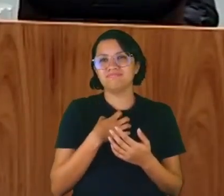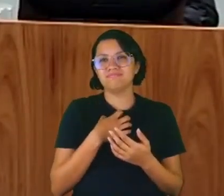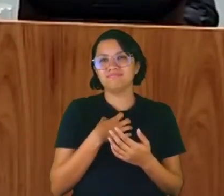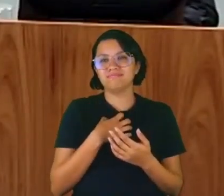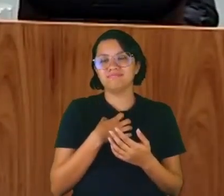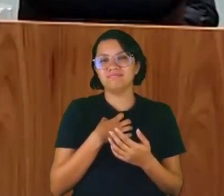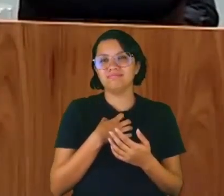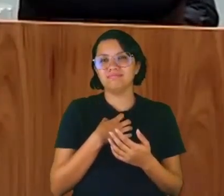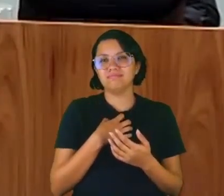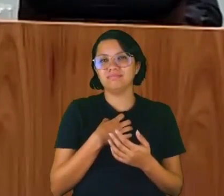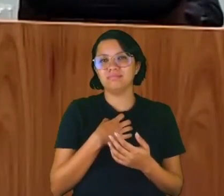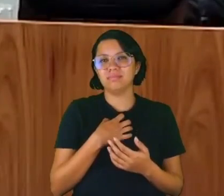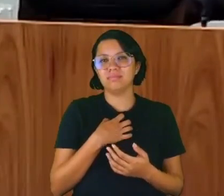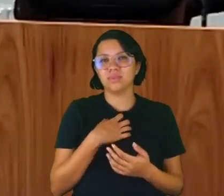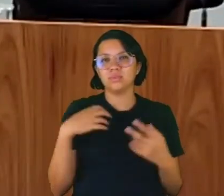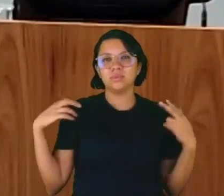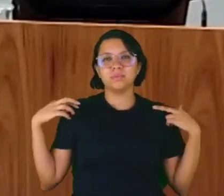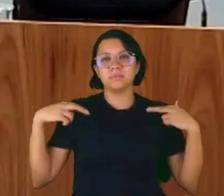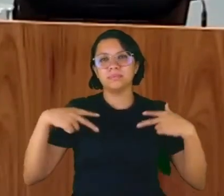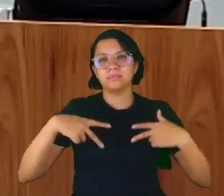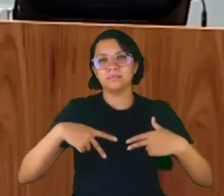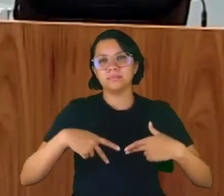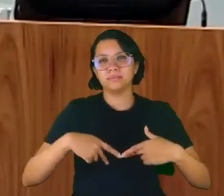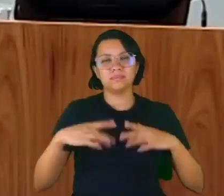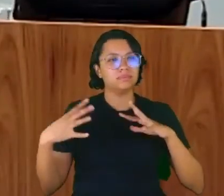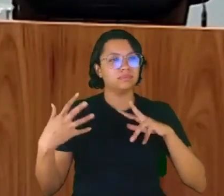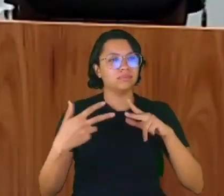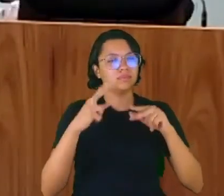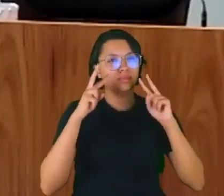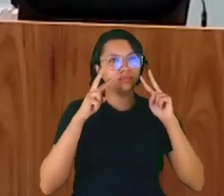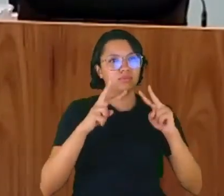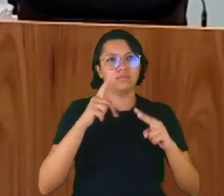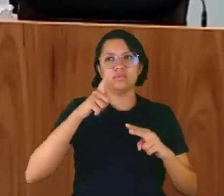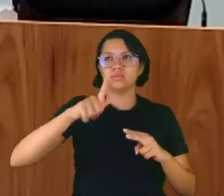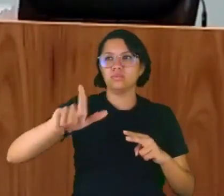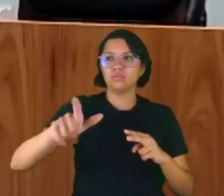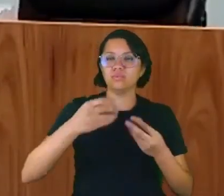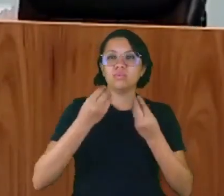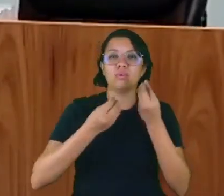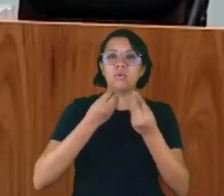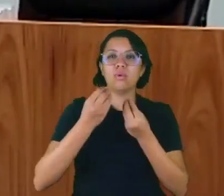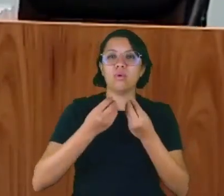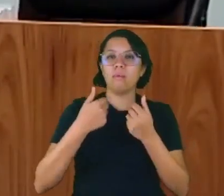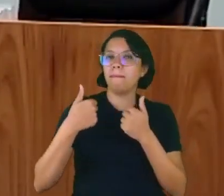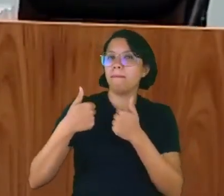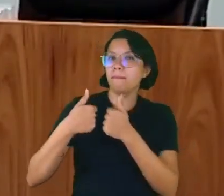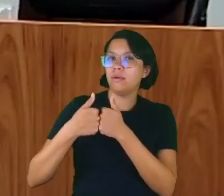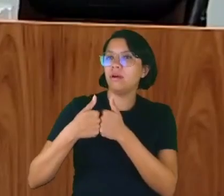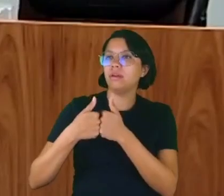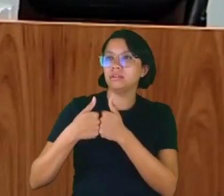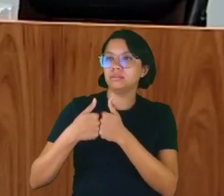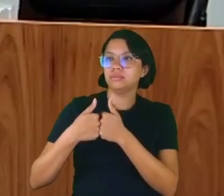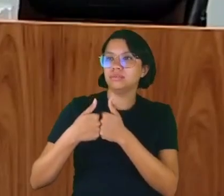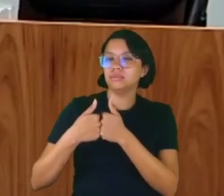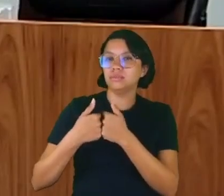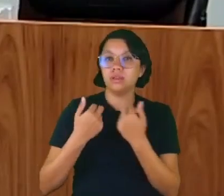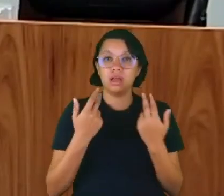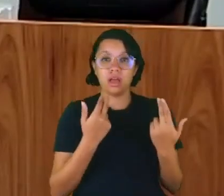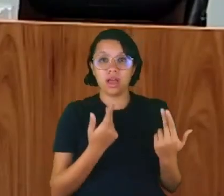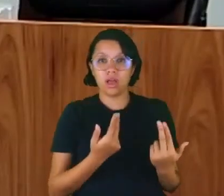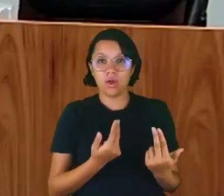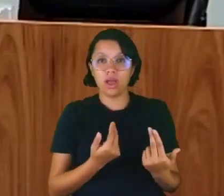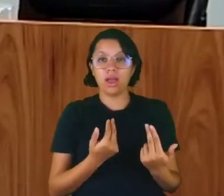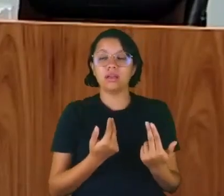sentimento de humanidade, né? De ver os outros como próximos, né? Como